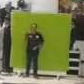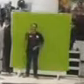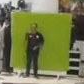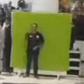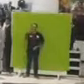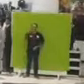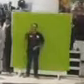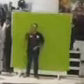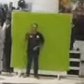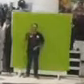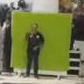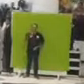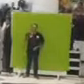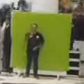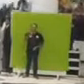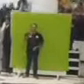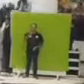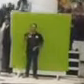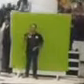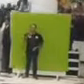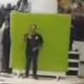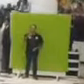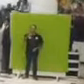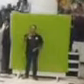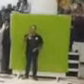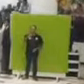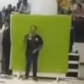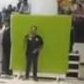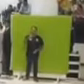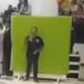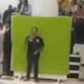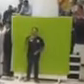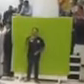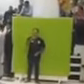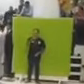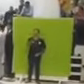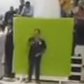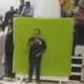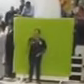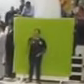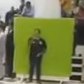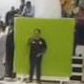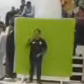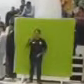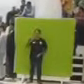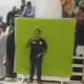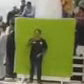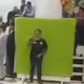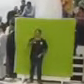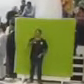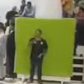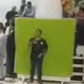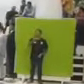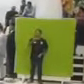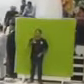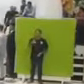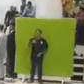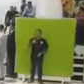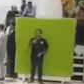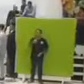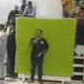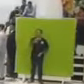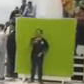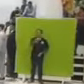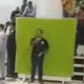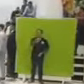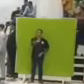Chega chorando. Onde está a 37ª? A 37ª. A